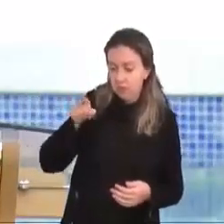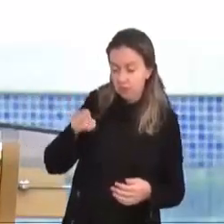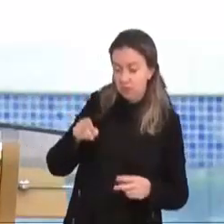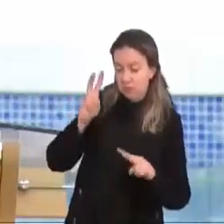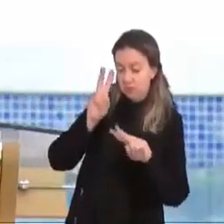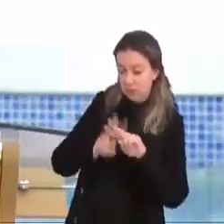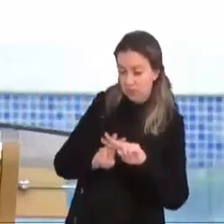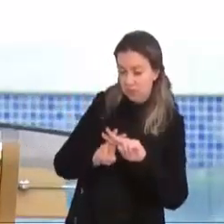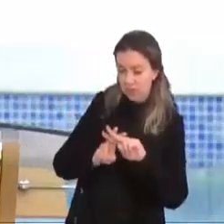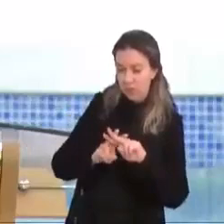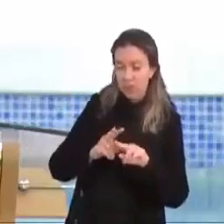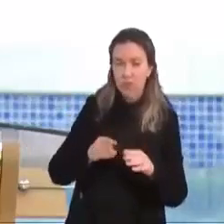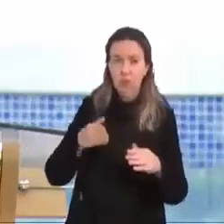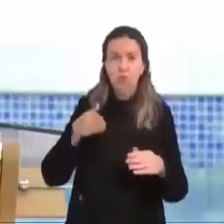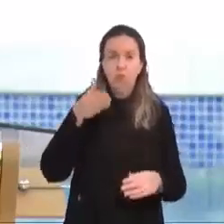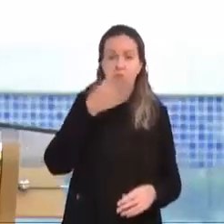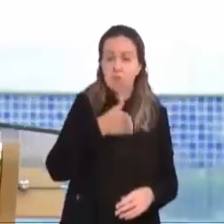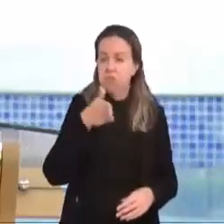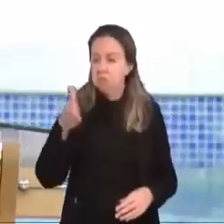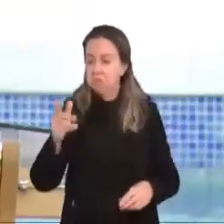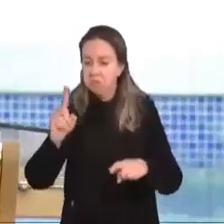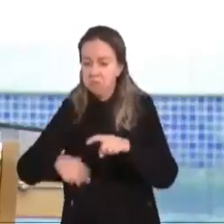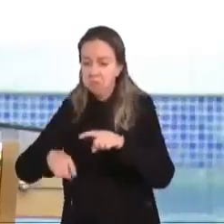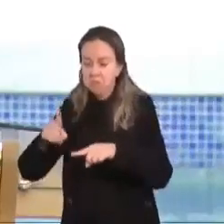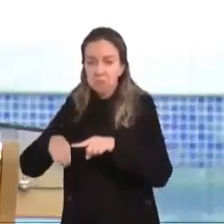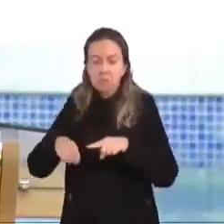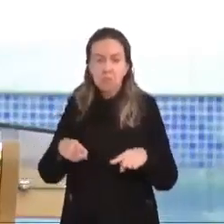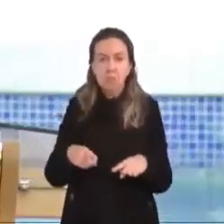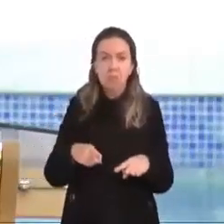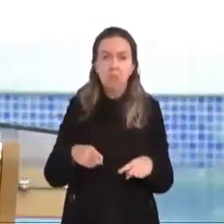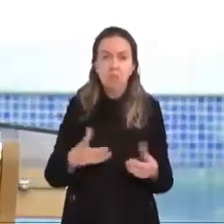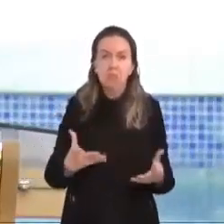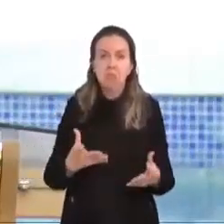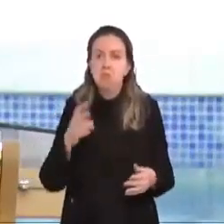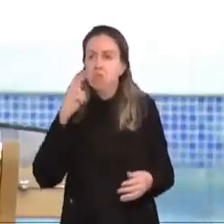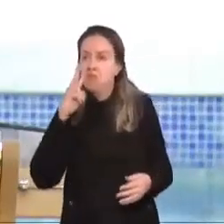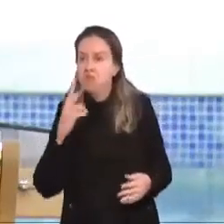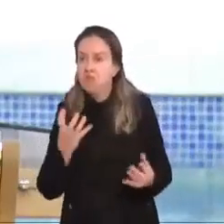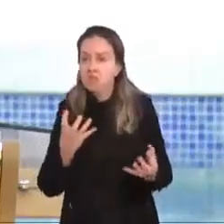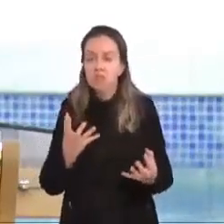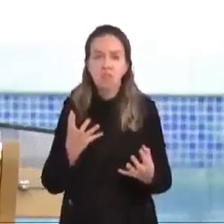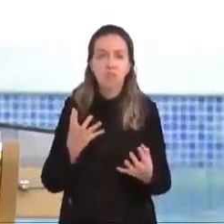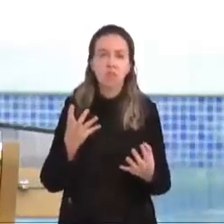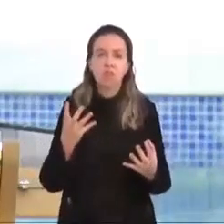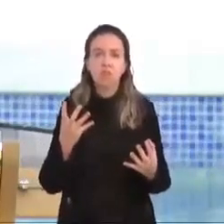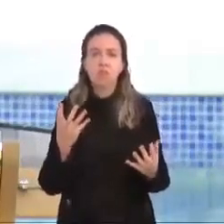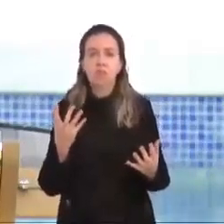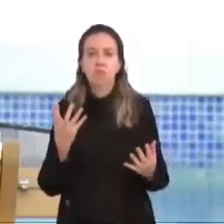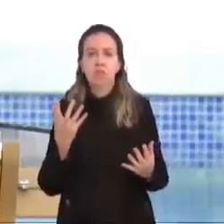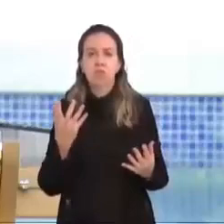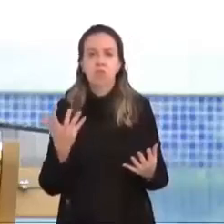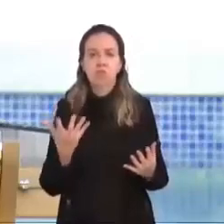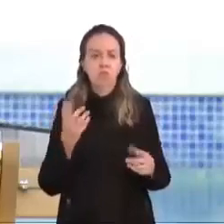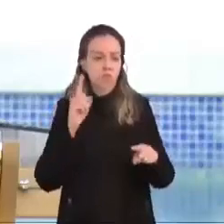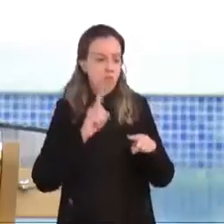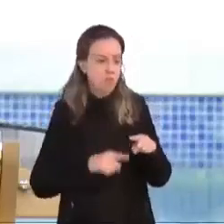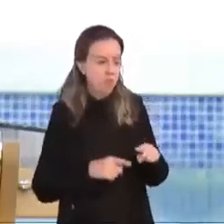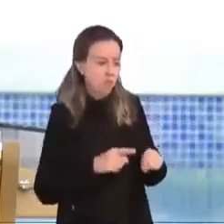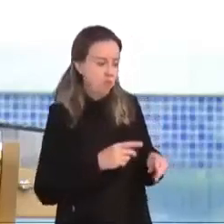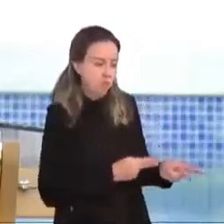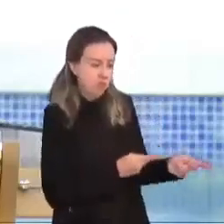De ir e vir. De ver quem você quer ver. De receber quem você quer